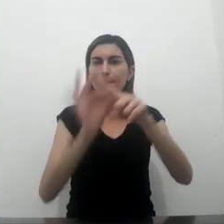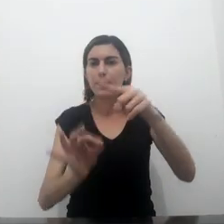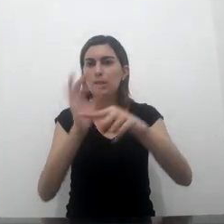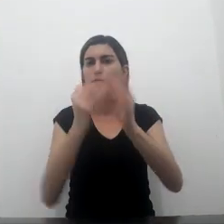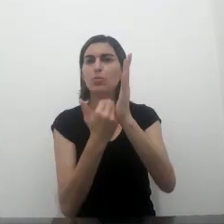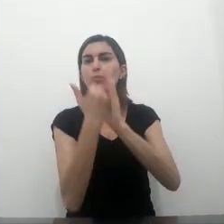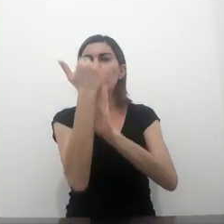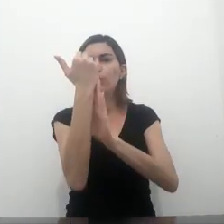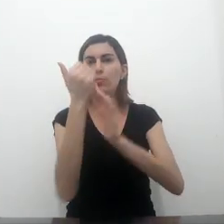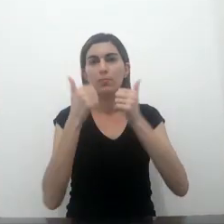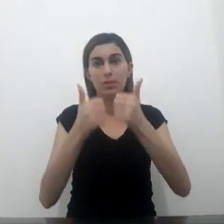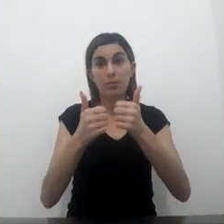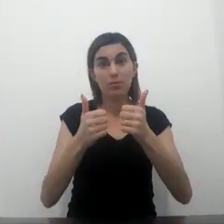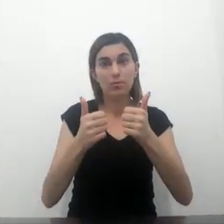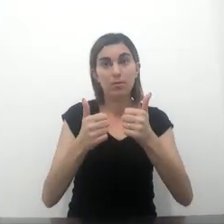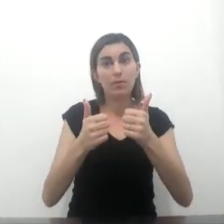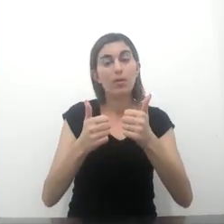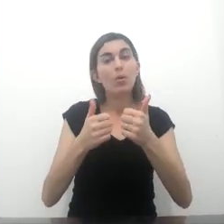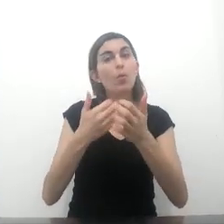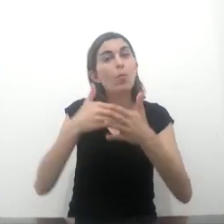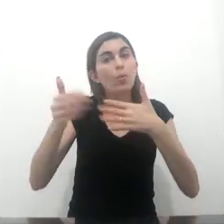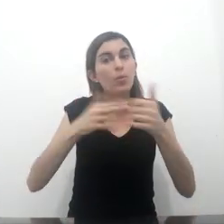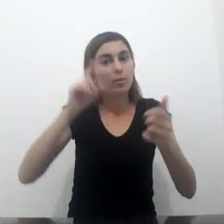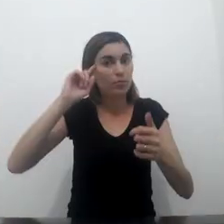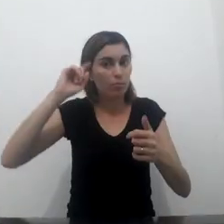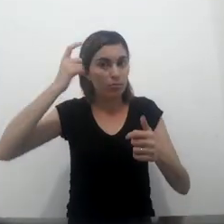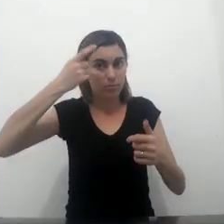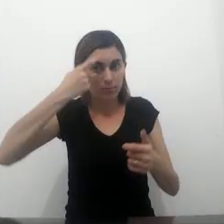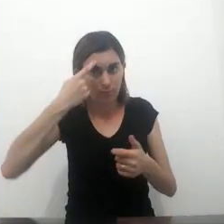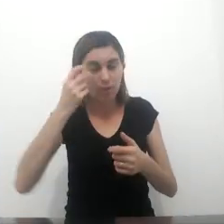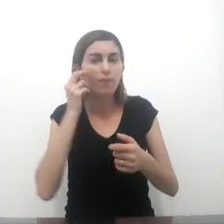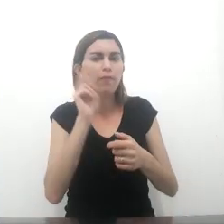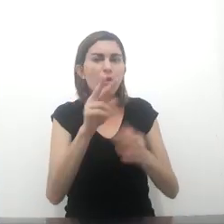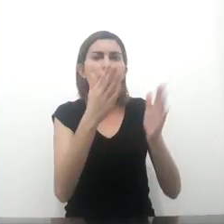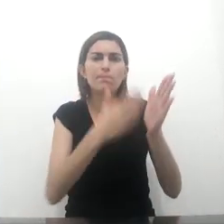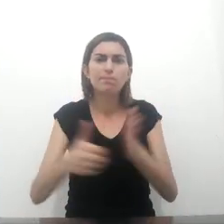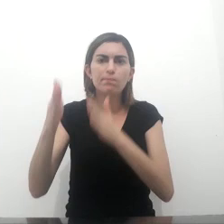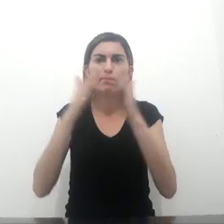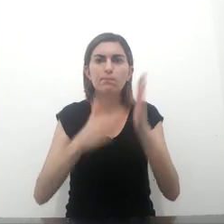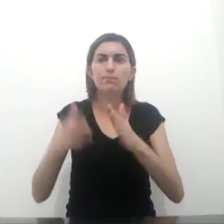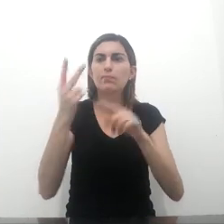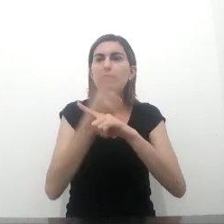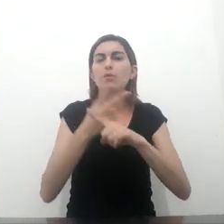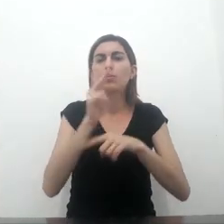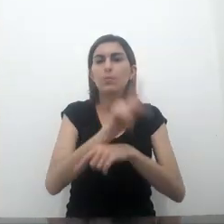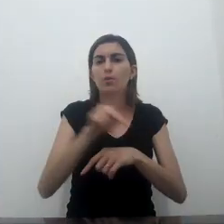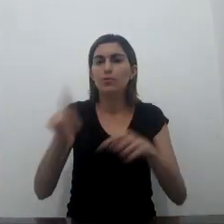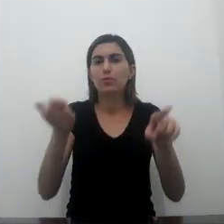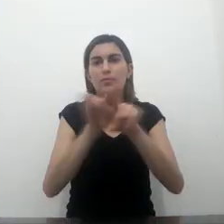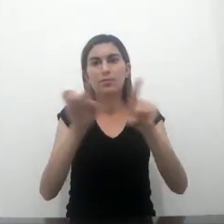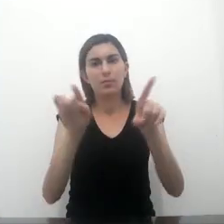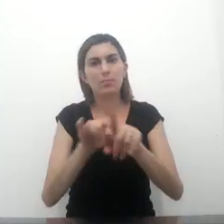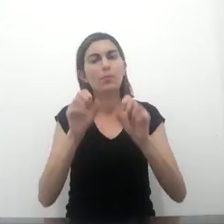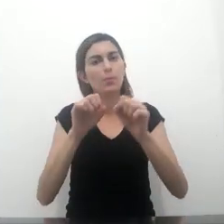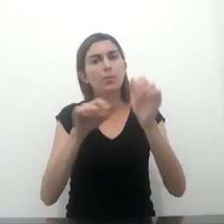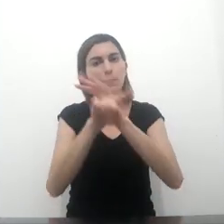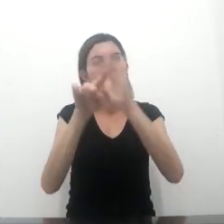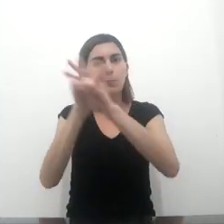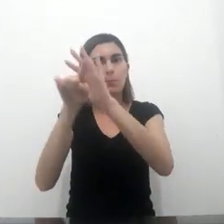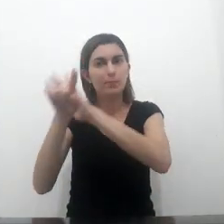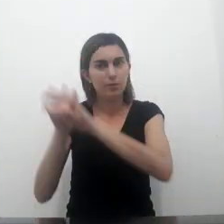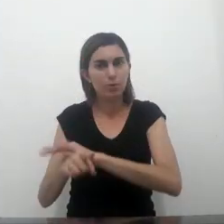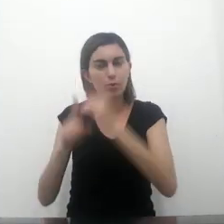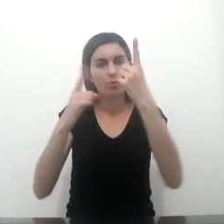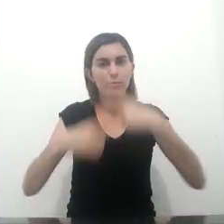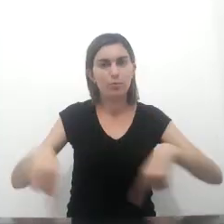encontrar o percentual de aumento, beleza? Então, ó, qualquer dúvida, reveja essa aula, procure o professor e também